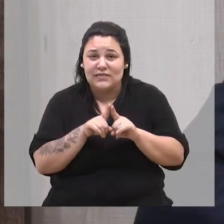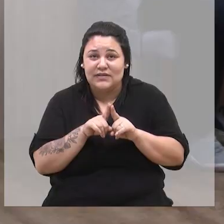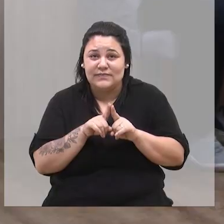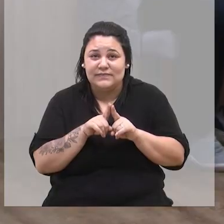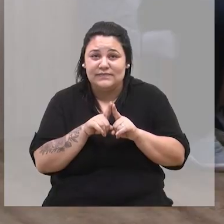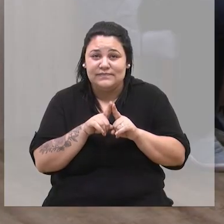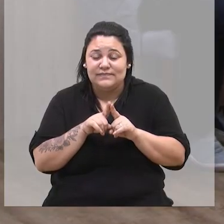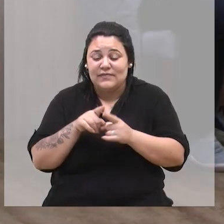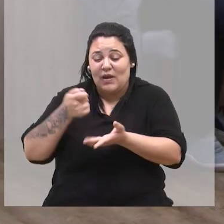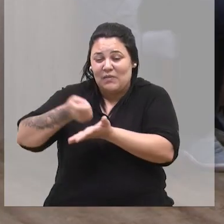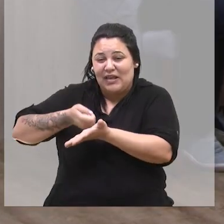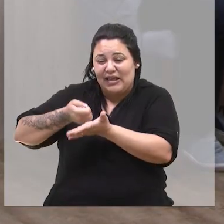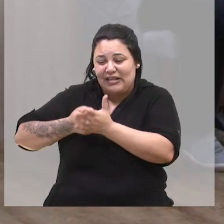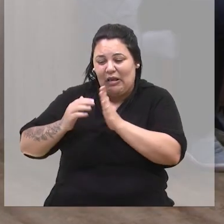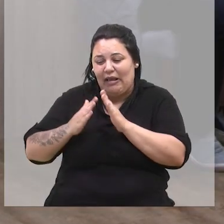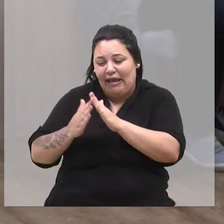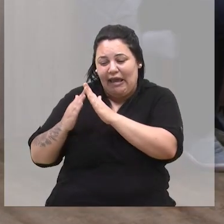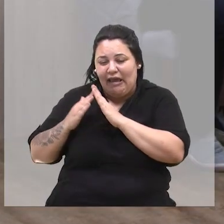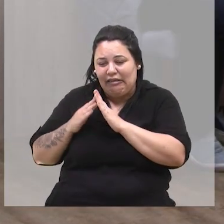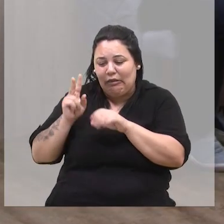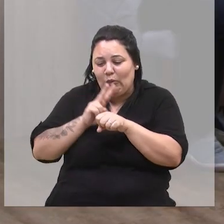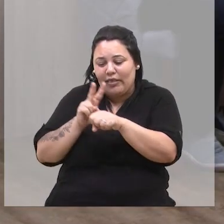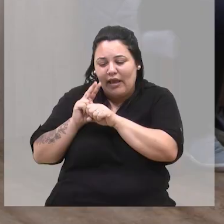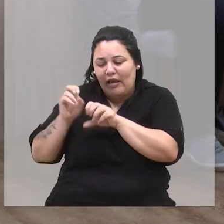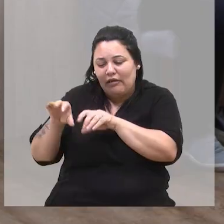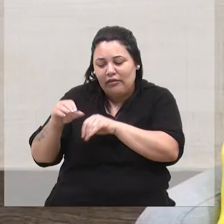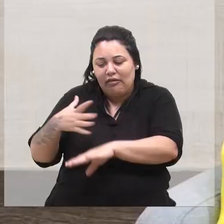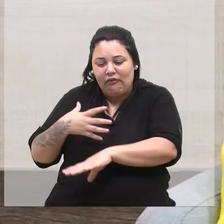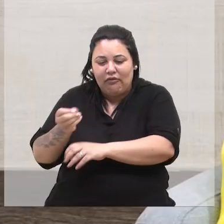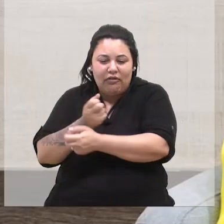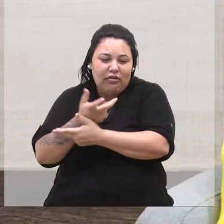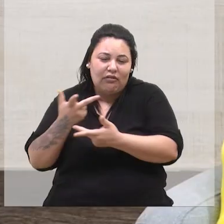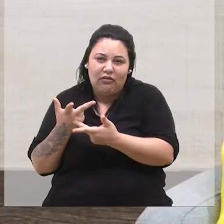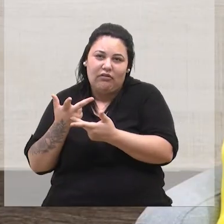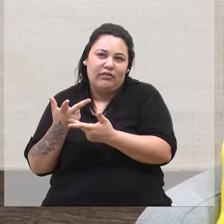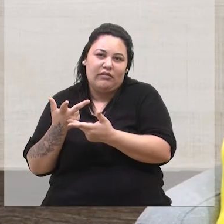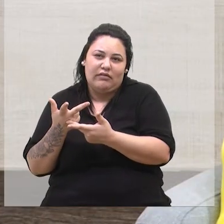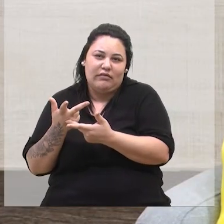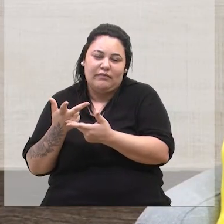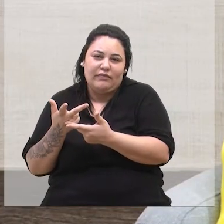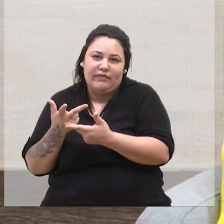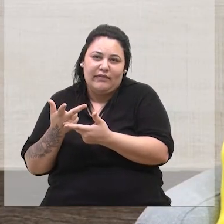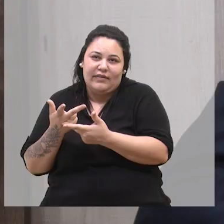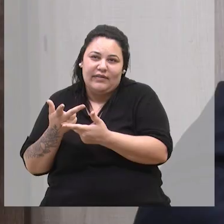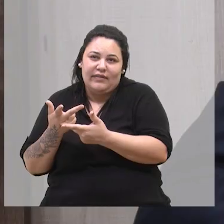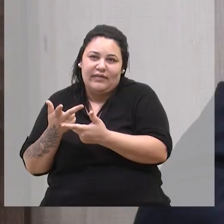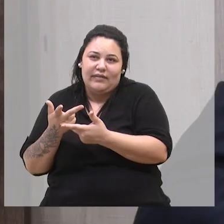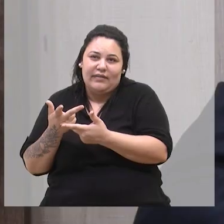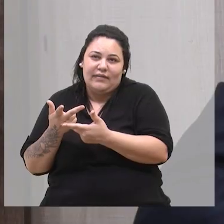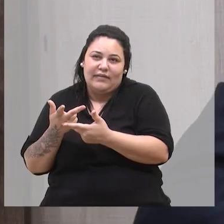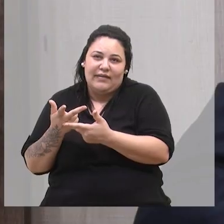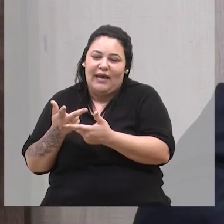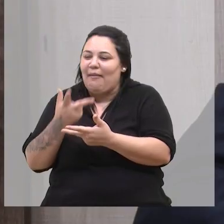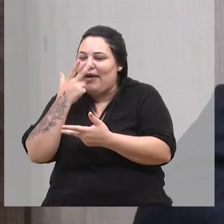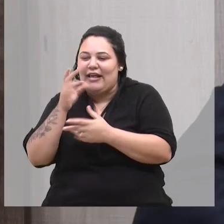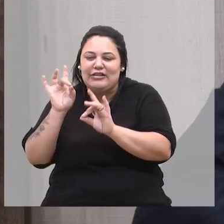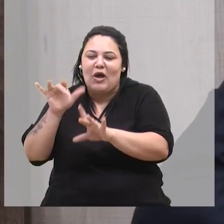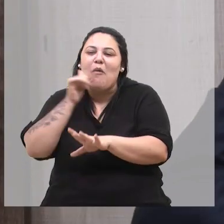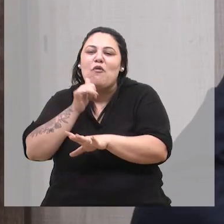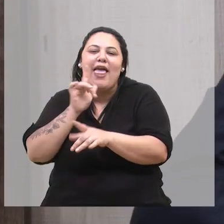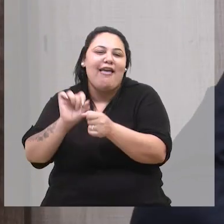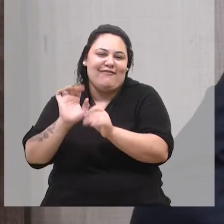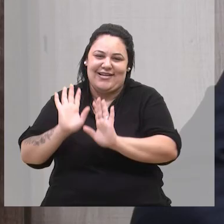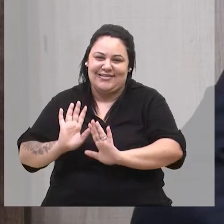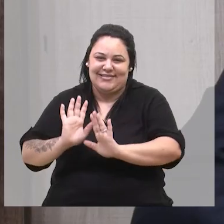as obrigações domésticas, o cuidado do lar, a educação dos filhos, enfim, que daí é quase que uma concepção positivista, assim, da